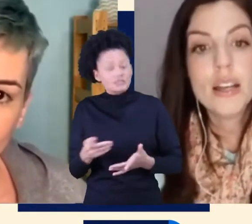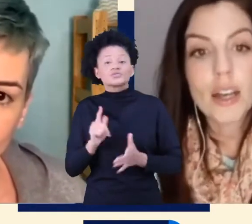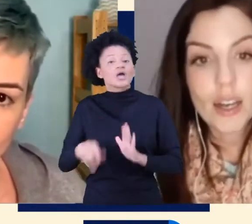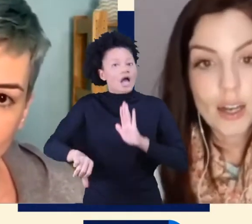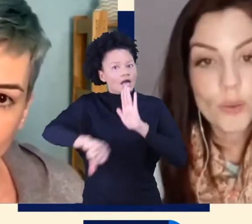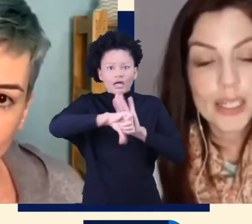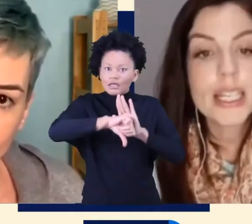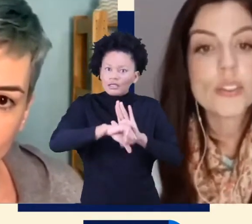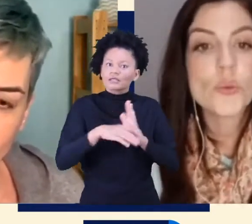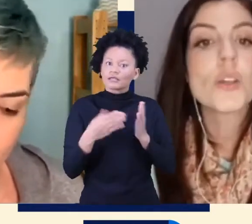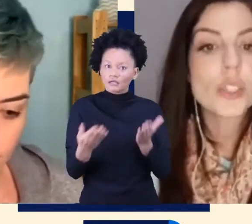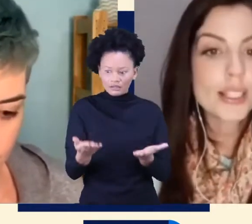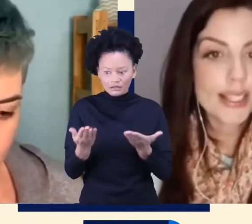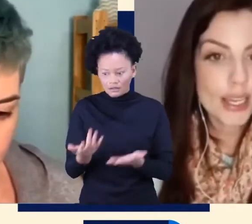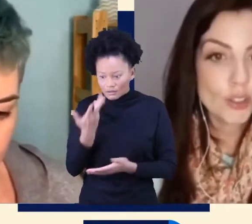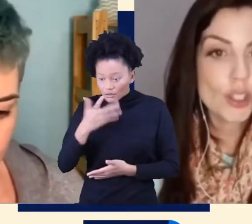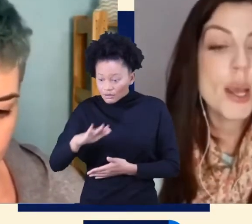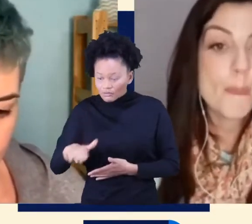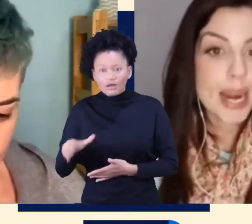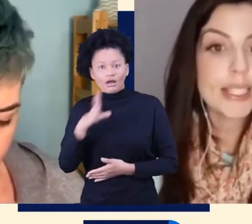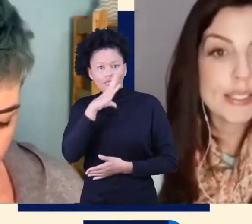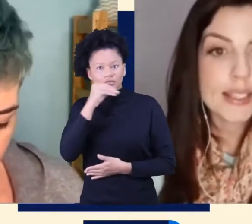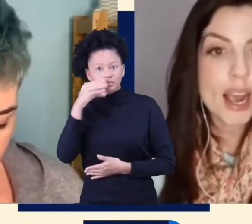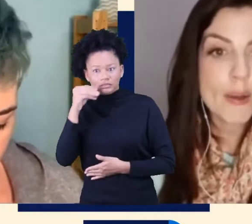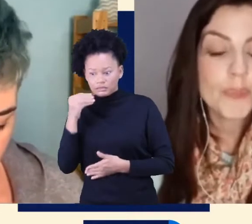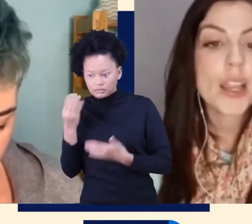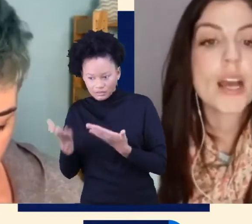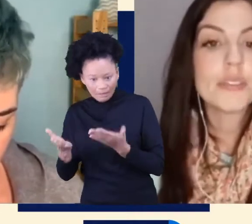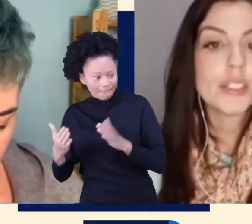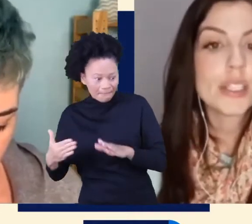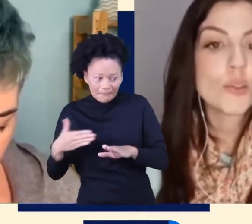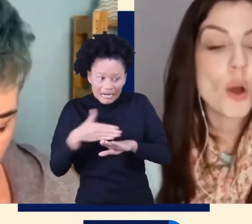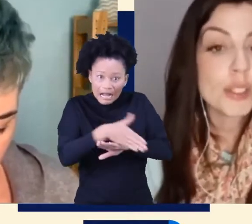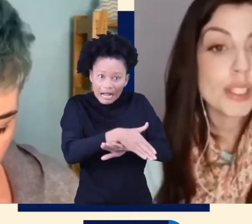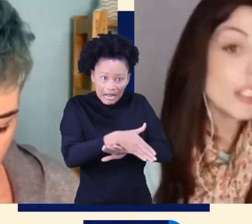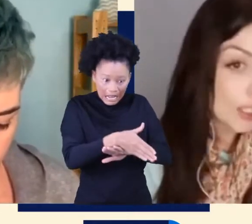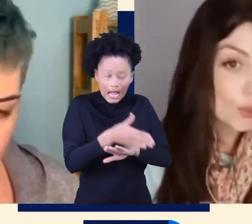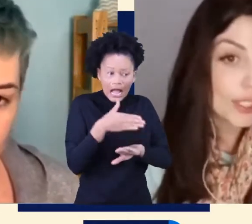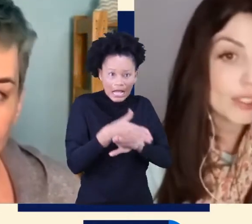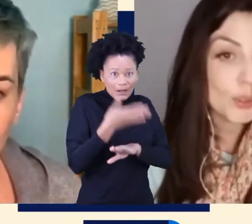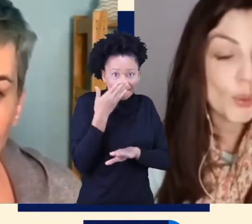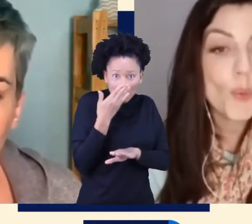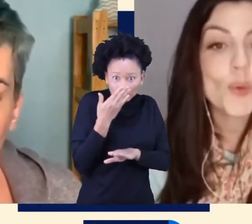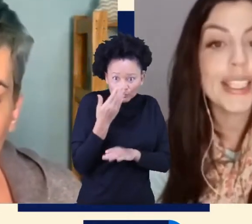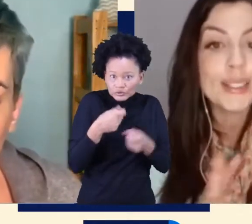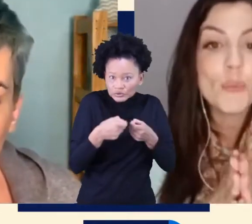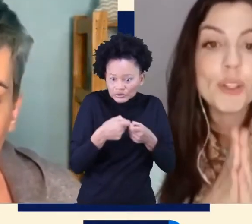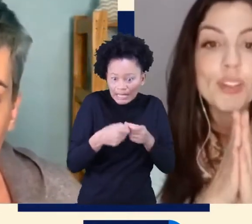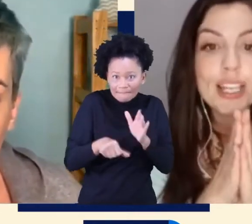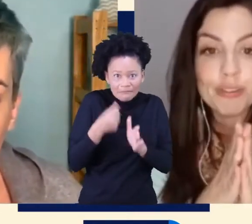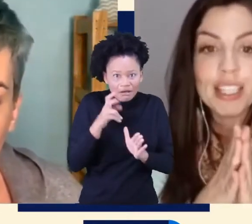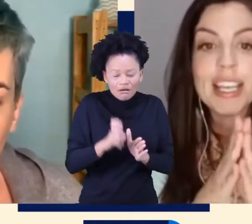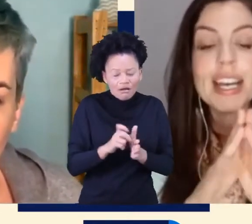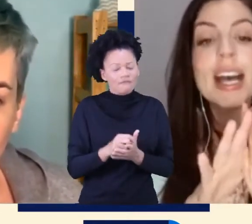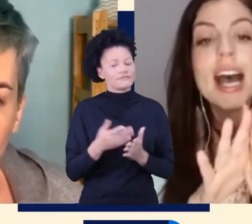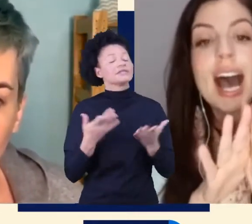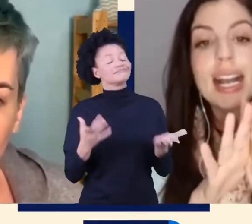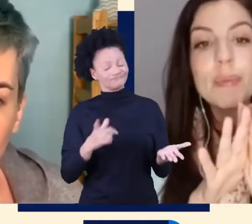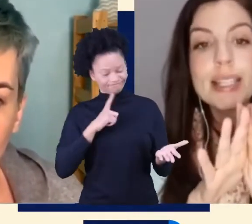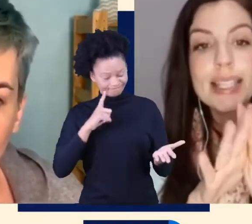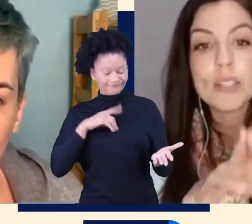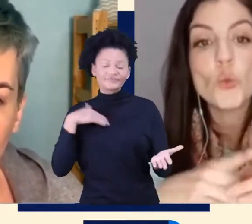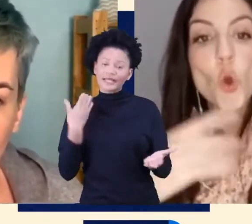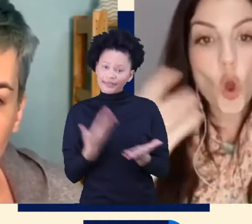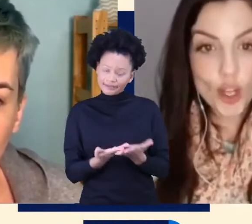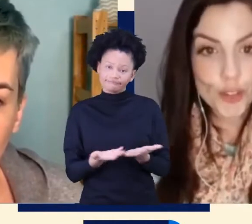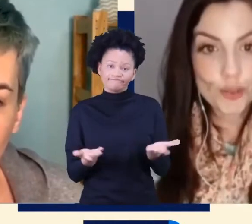Levar uma criança, um adolescente para iniciar a vida sexual assim. E isso ainda é muito comum. Então a pornografia